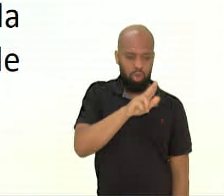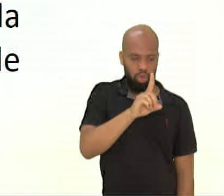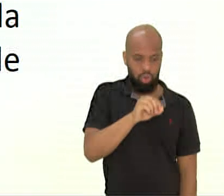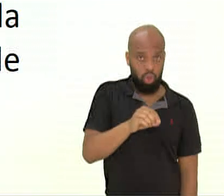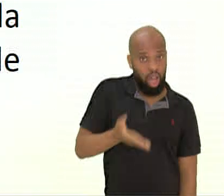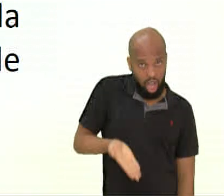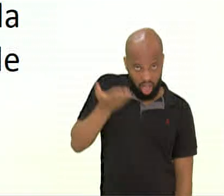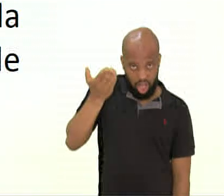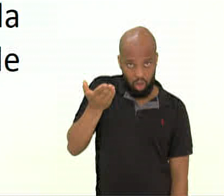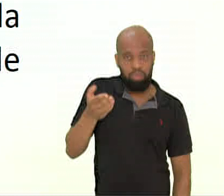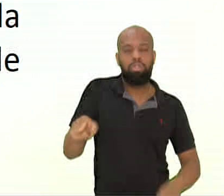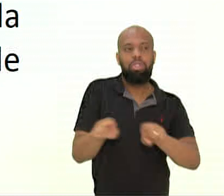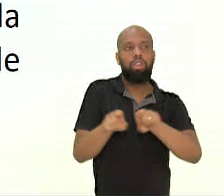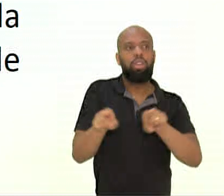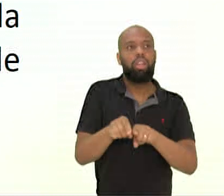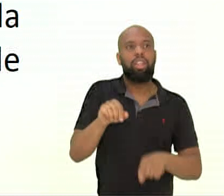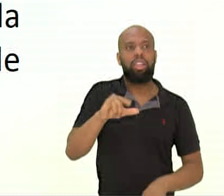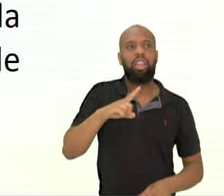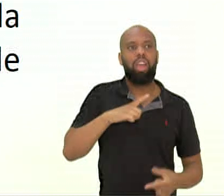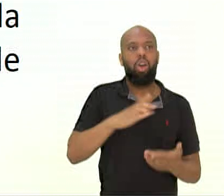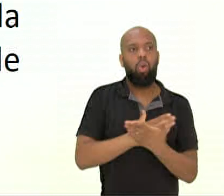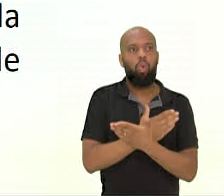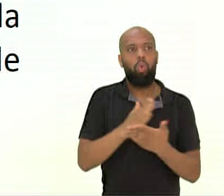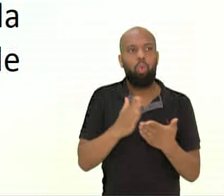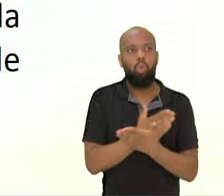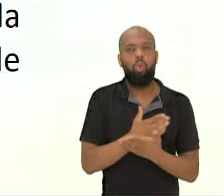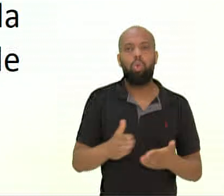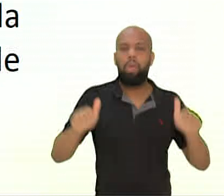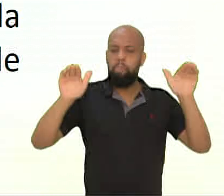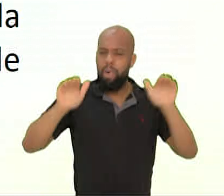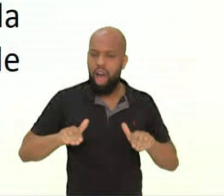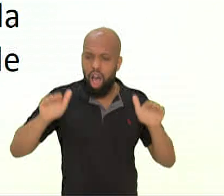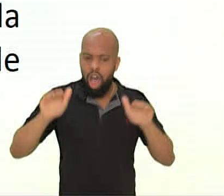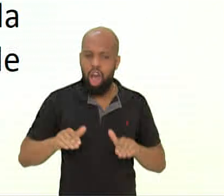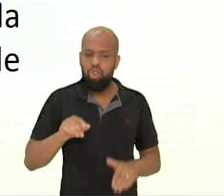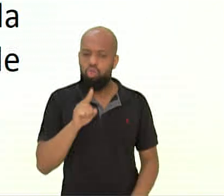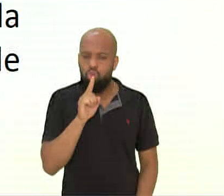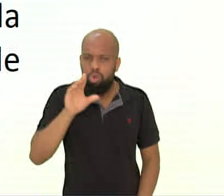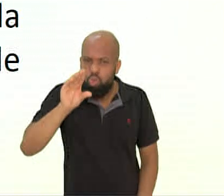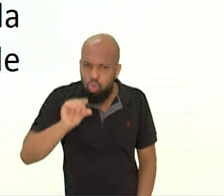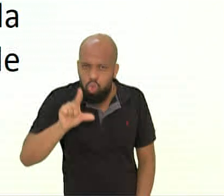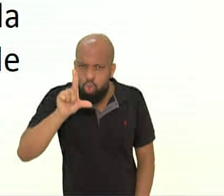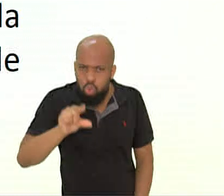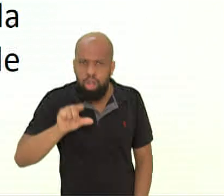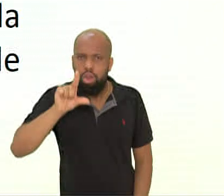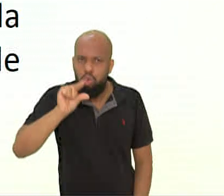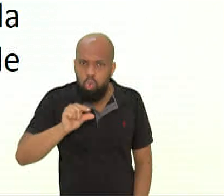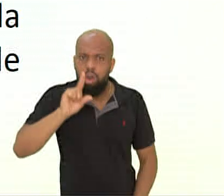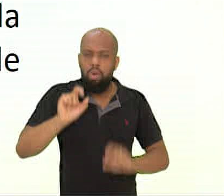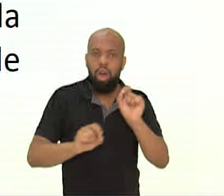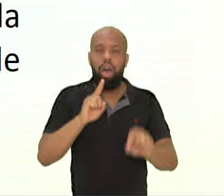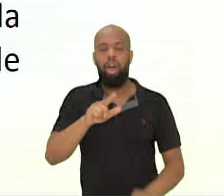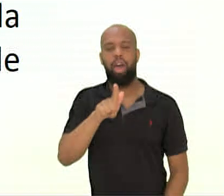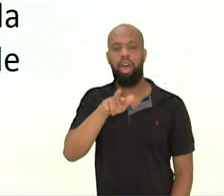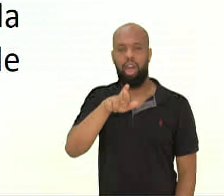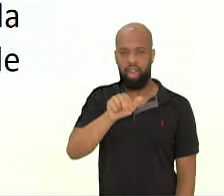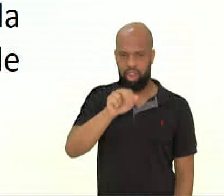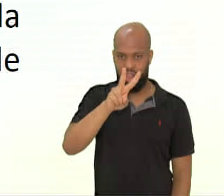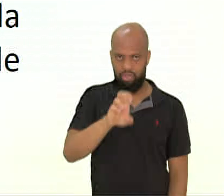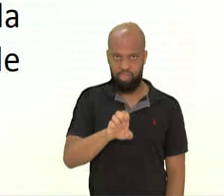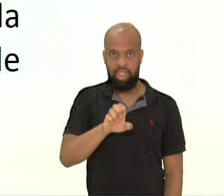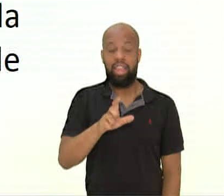contrário, sons de baixa frequência são chamados sons graves ou baixos. E aqui temos instrumentos musicais que acabam trabalhando com isso.